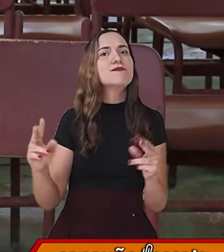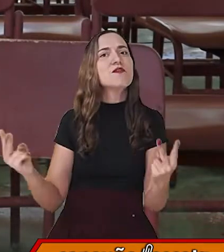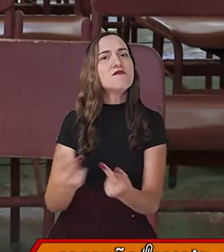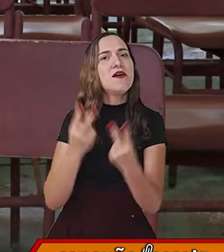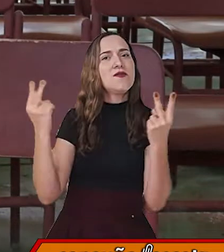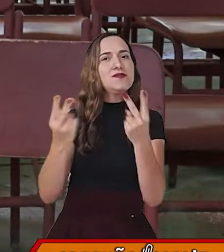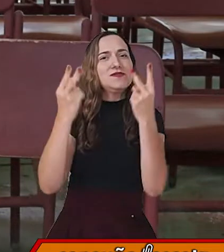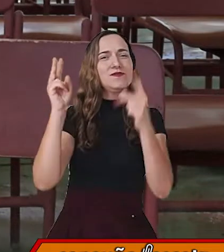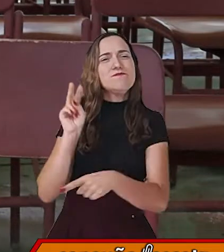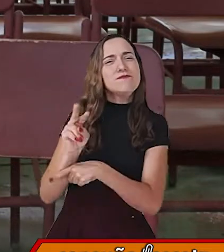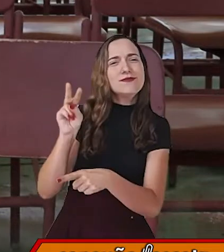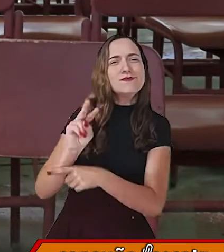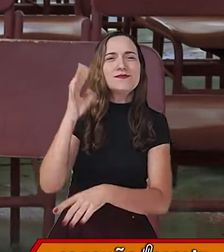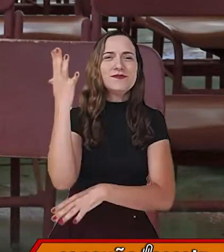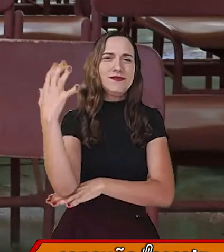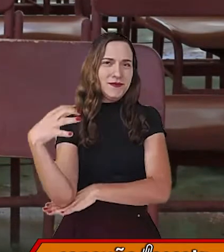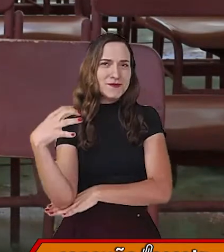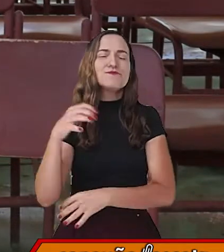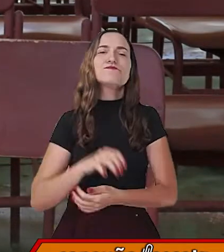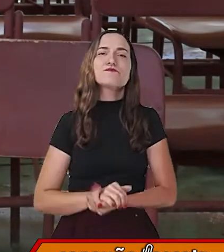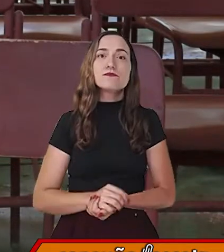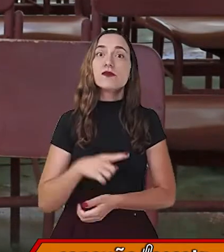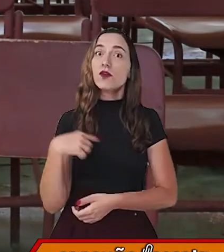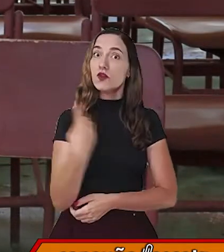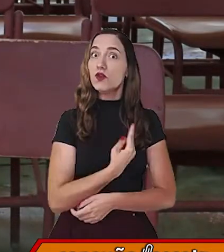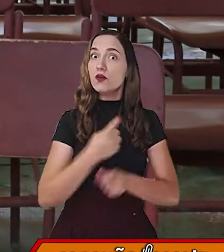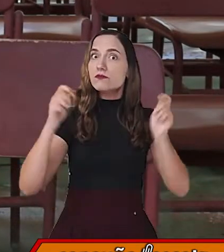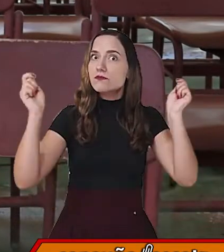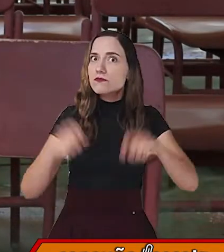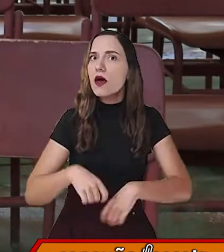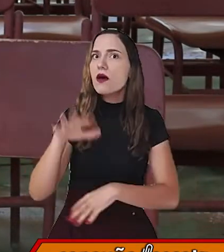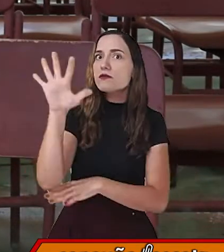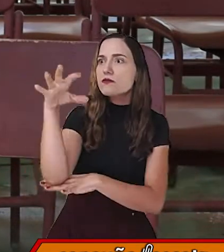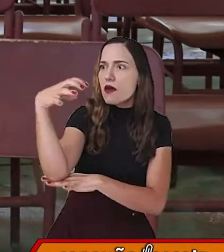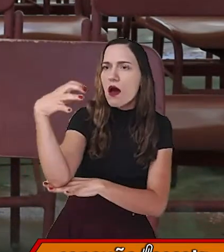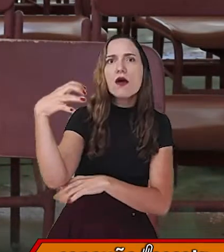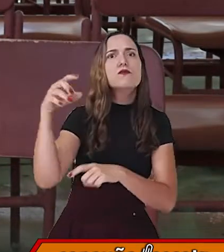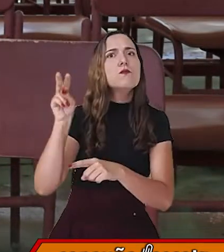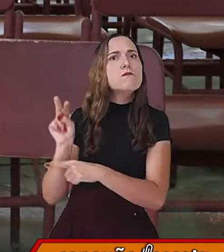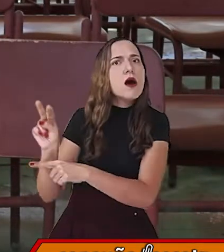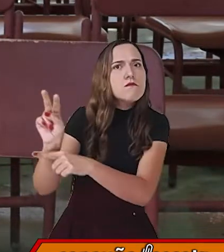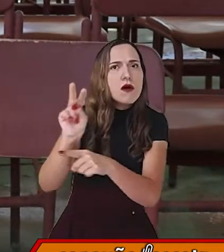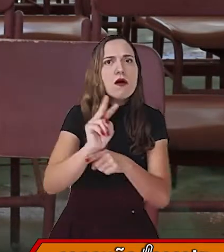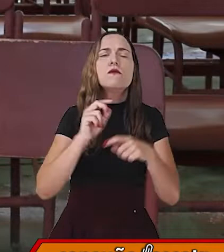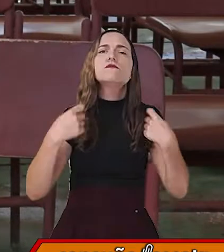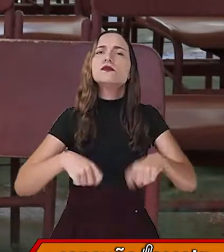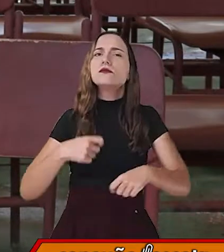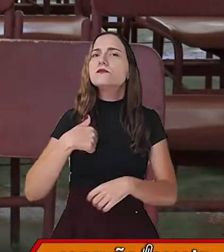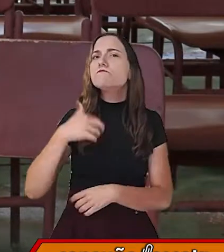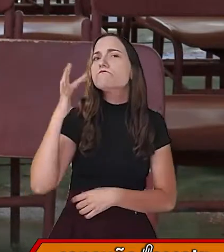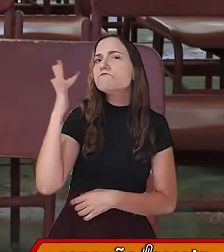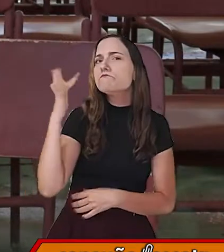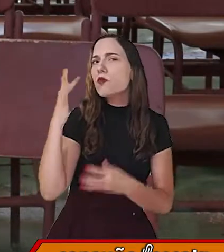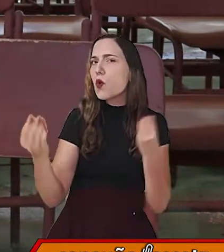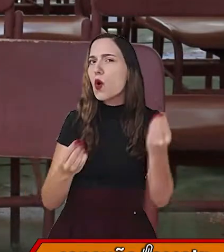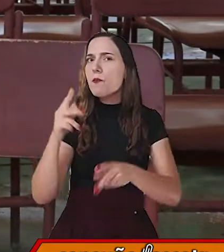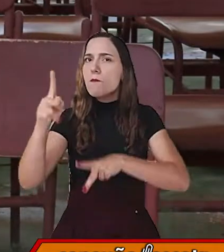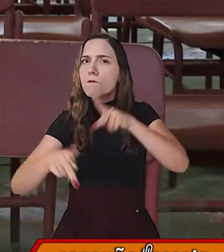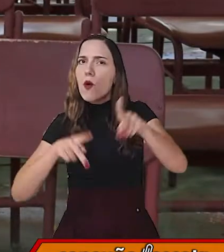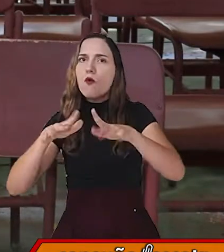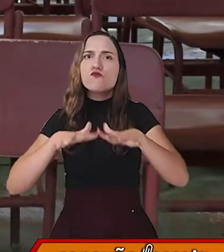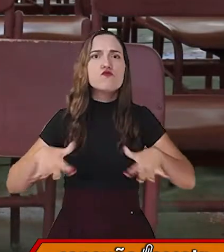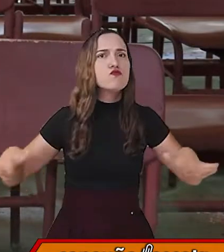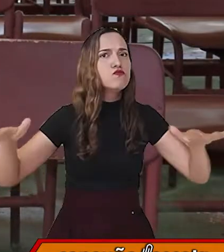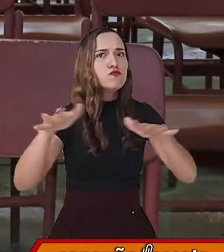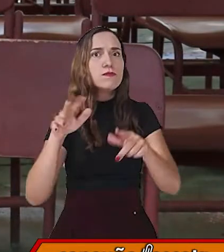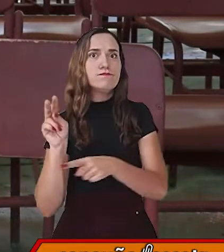de preservação do cerrado. E não dá para a gente preservar esse bioma se a gente não pensar nos povos que aqui vivem. Quem